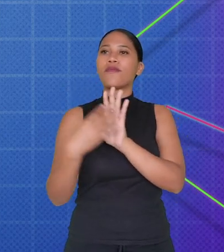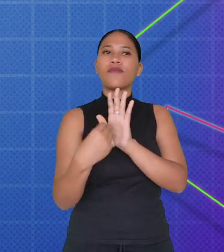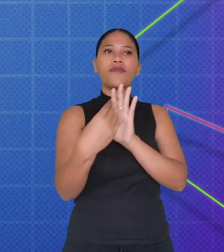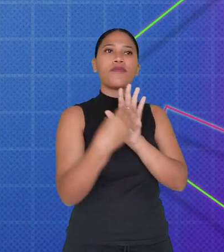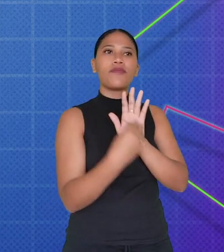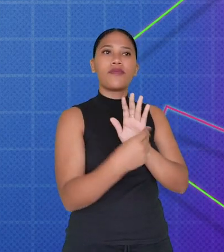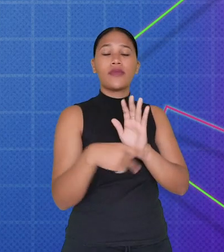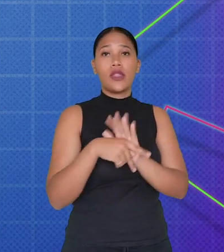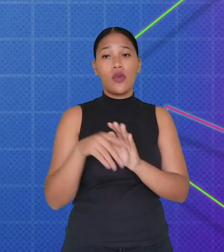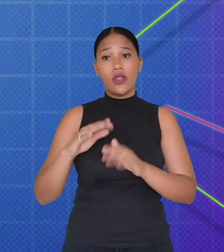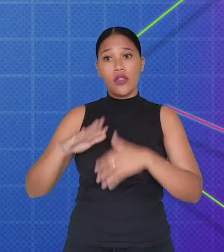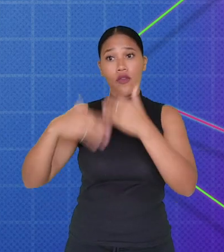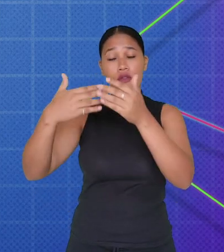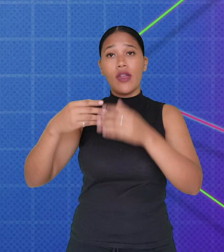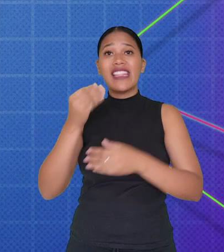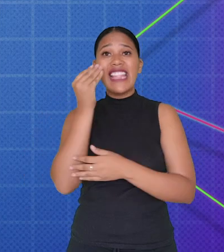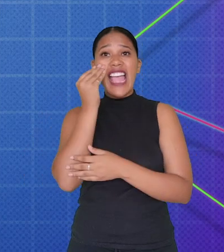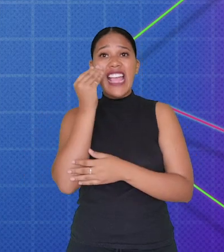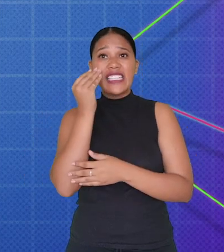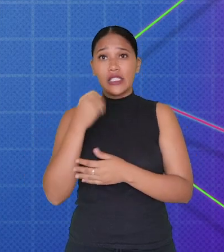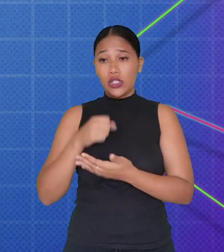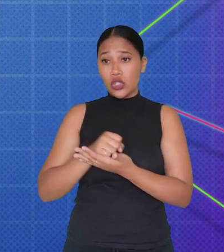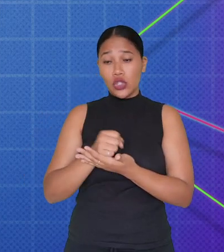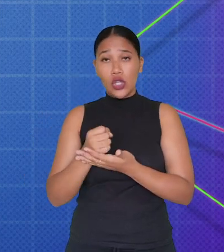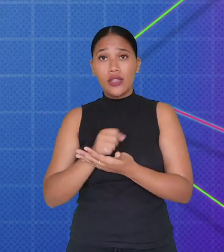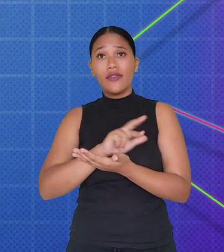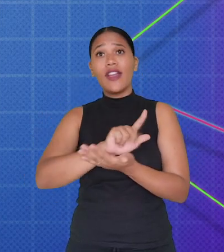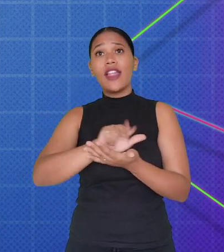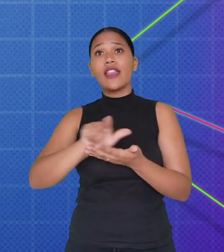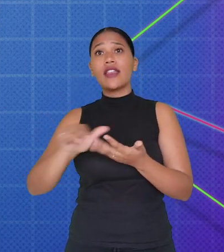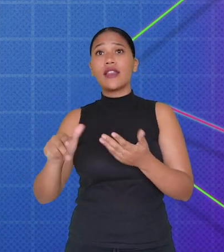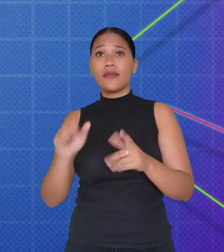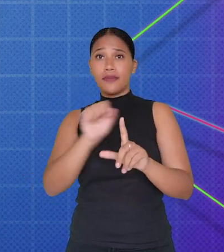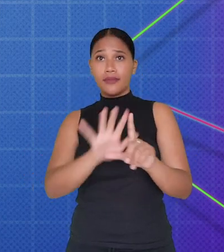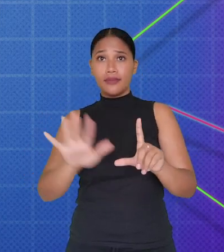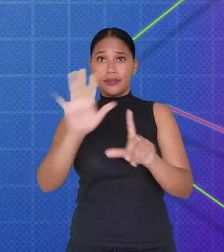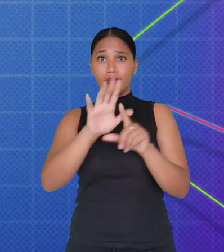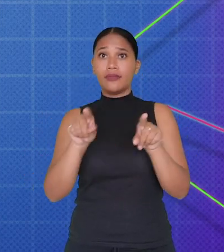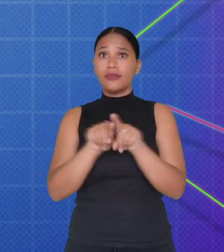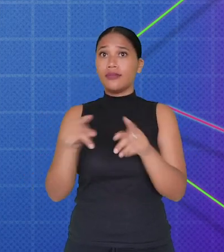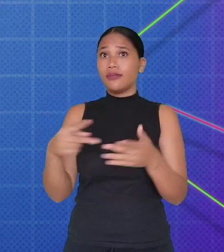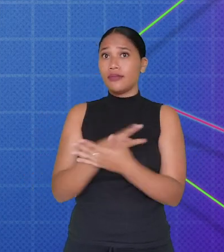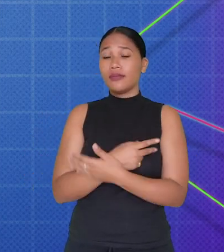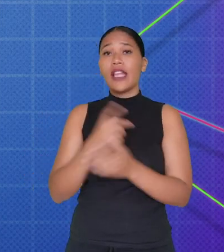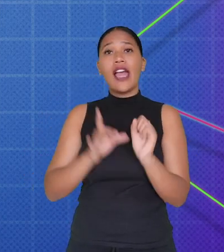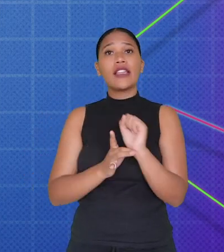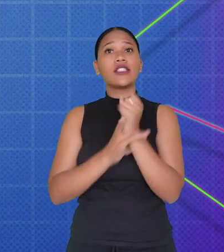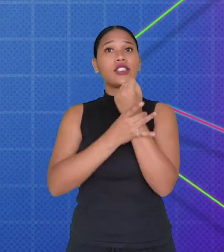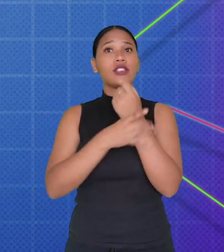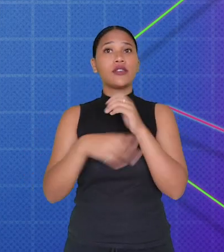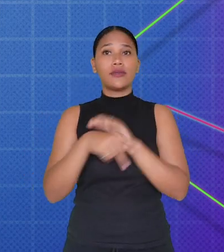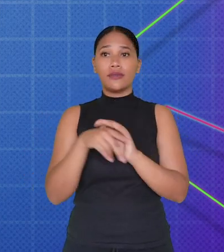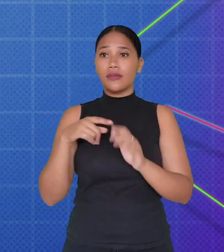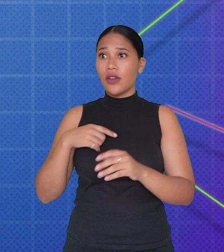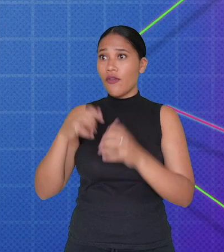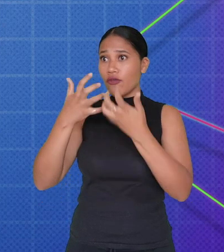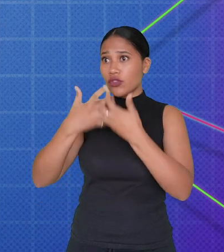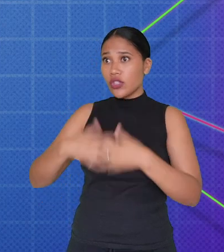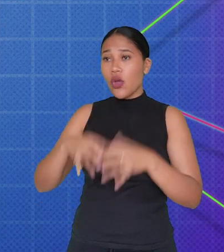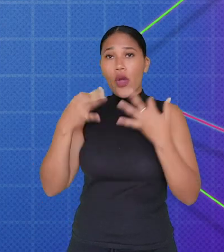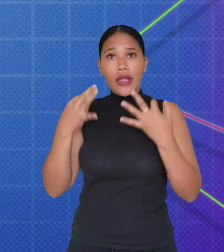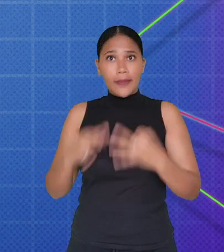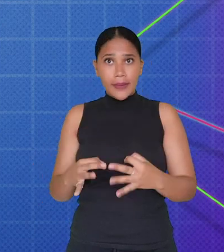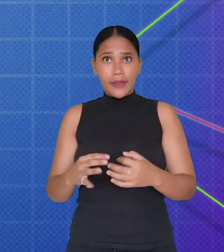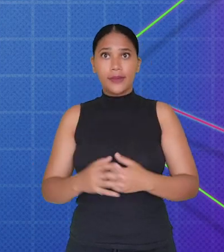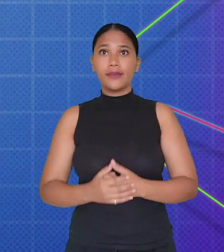é fundamental que os desenvolvedores testem seus jogos em diferentes plataformas e situações para garantir que o código esteja